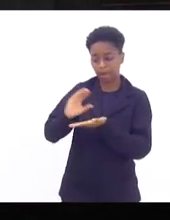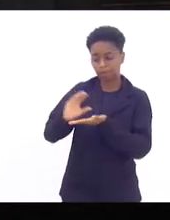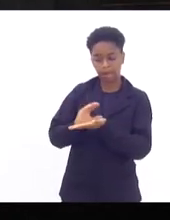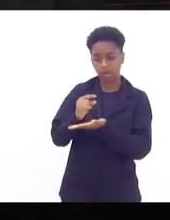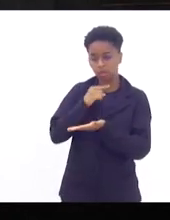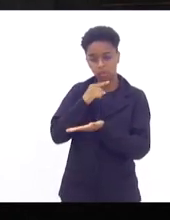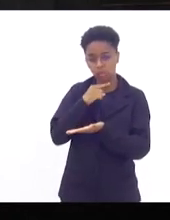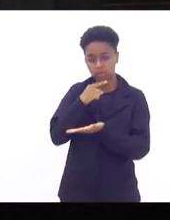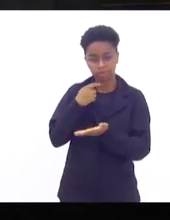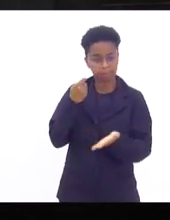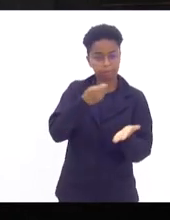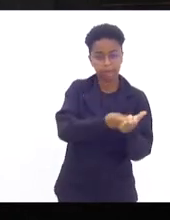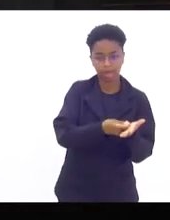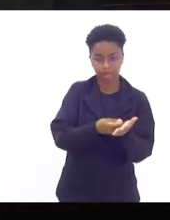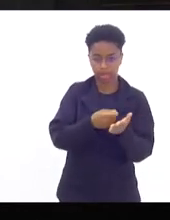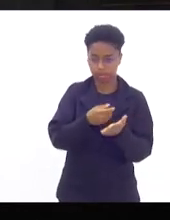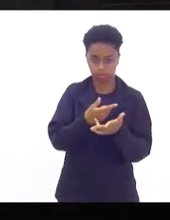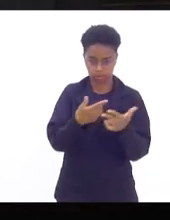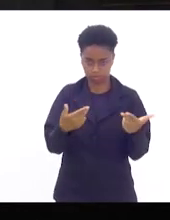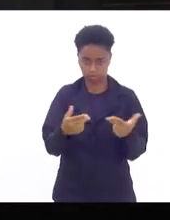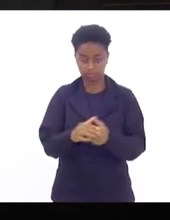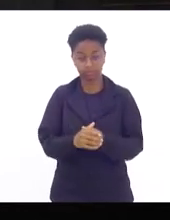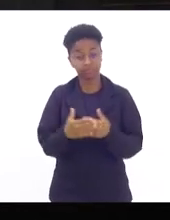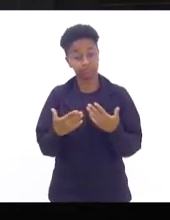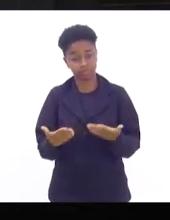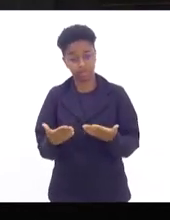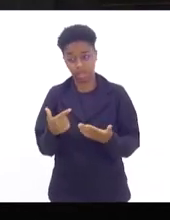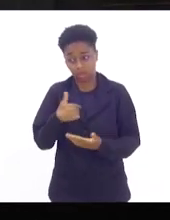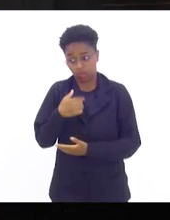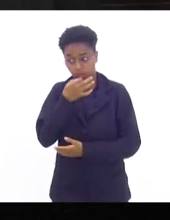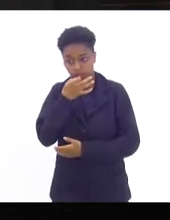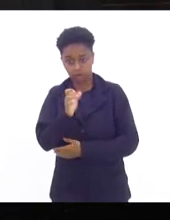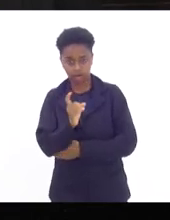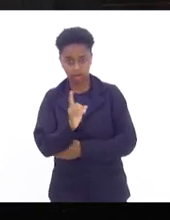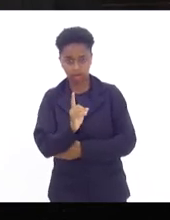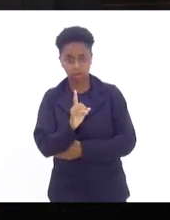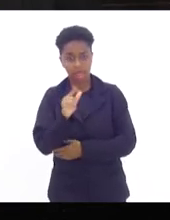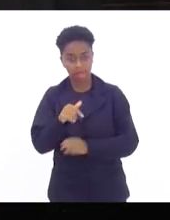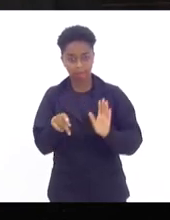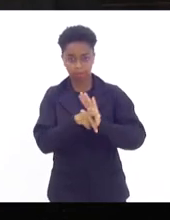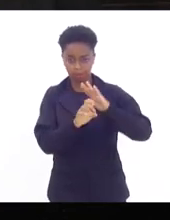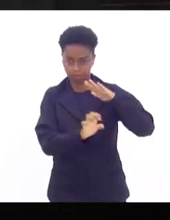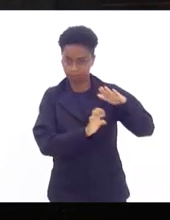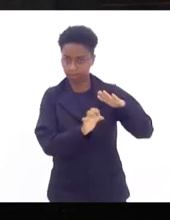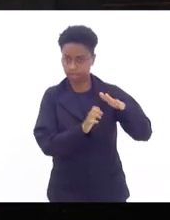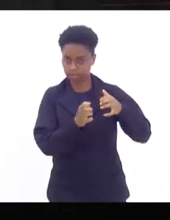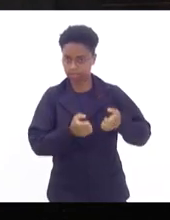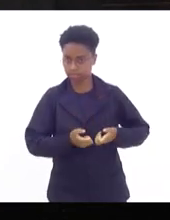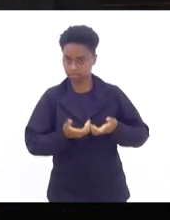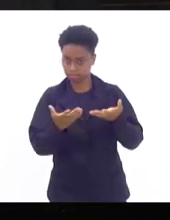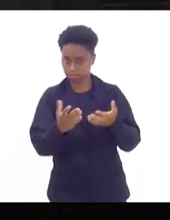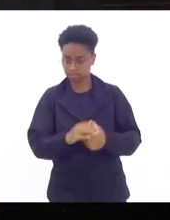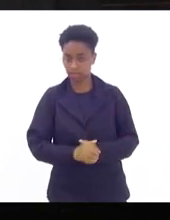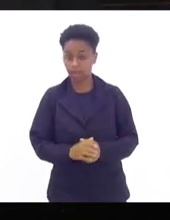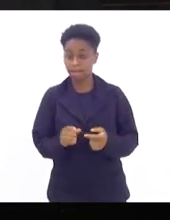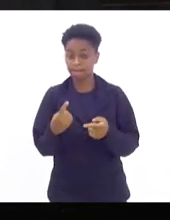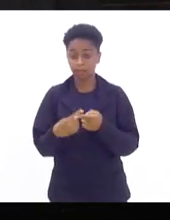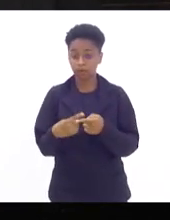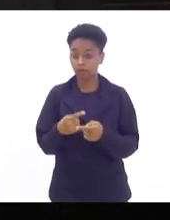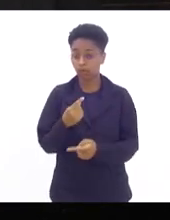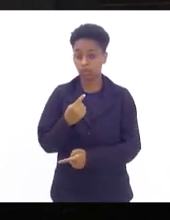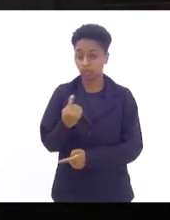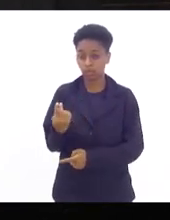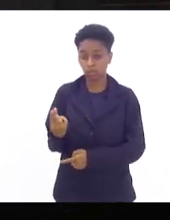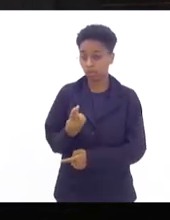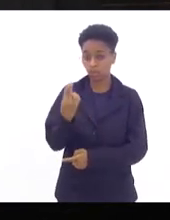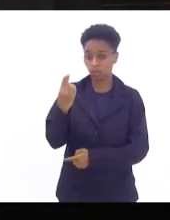despesas. E a alegação não é minha, é da Light. Porque não consegue fazer